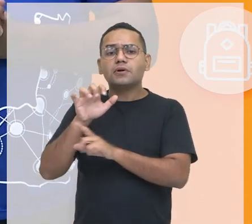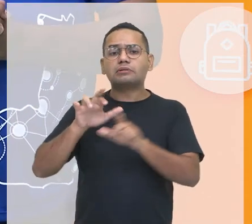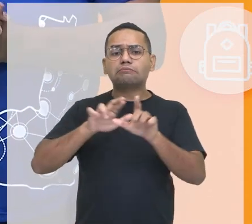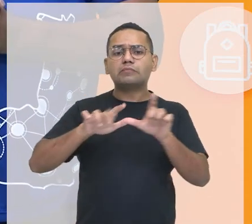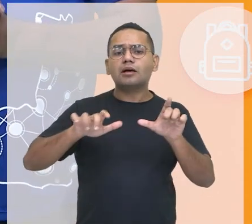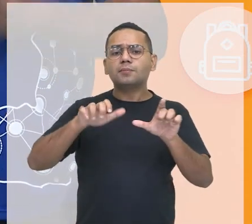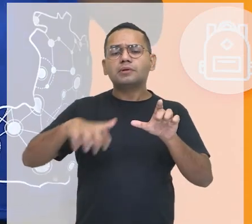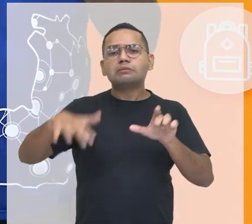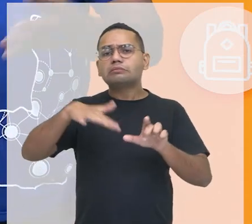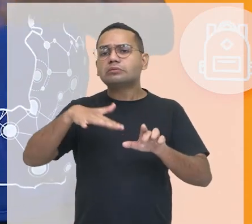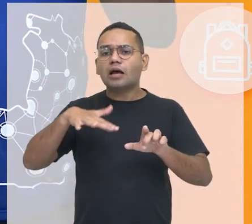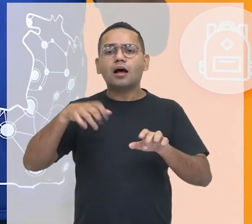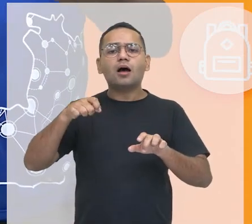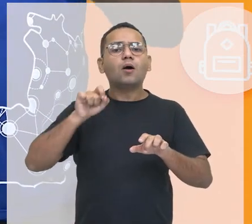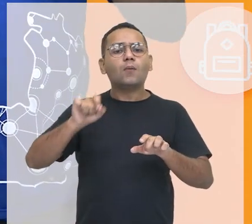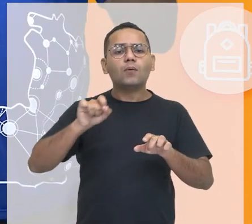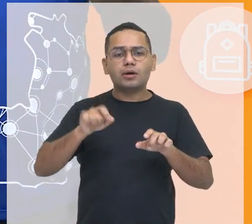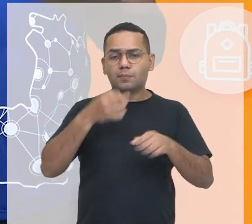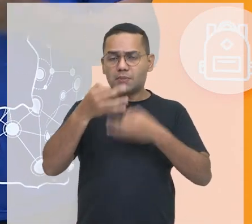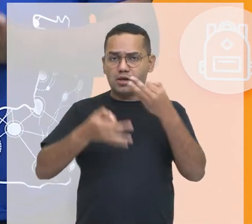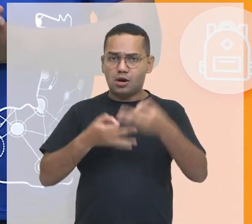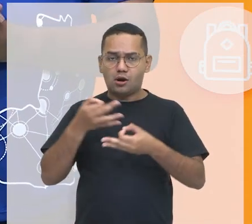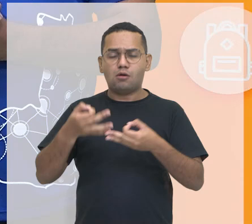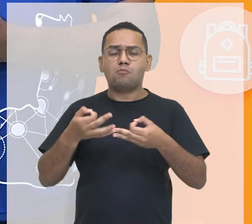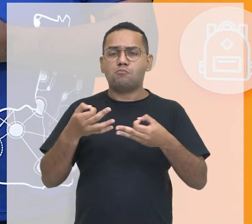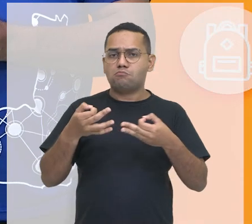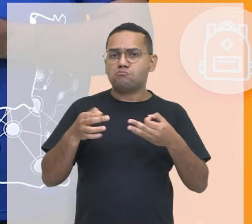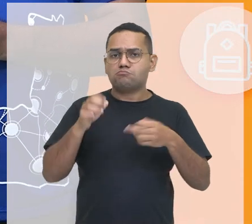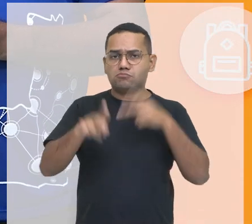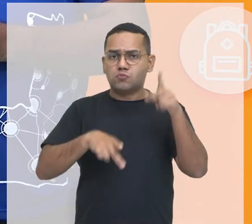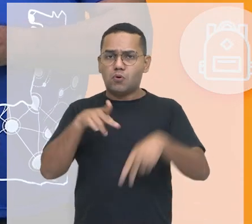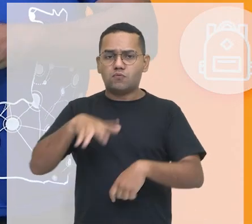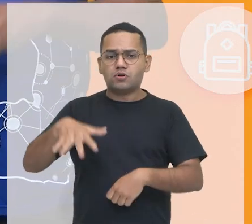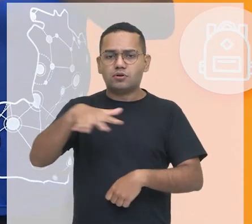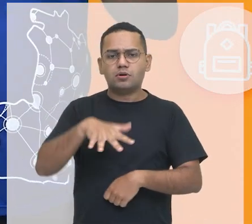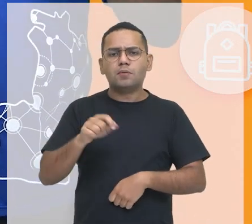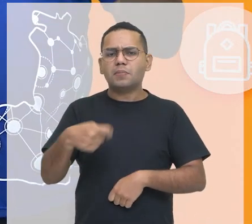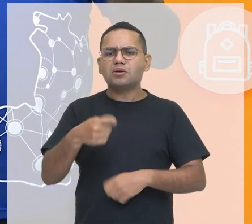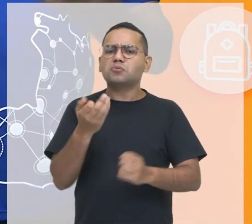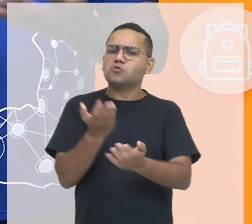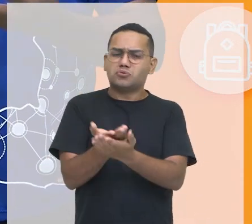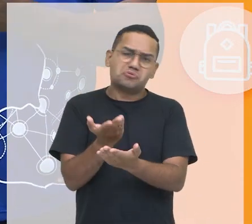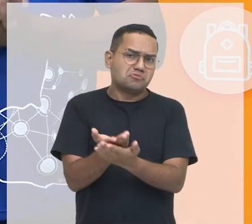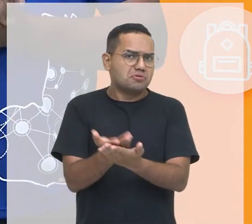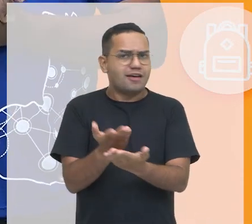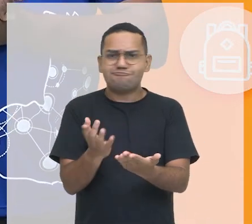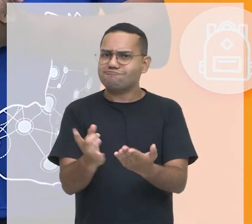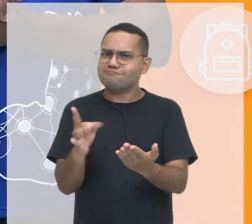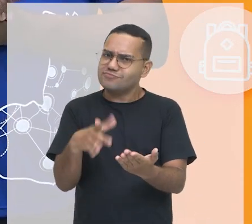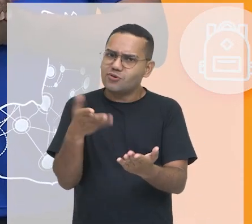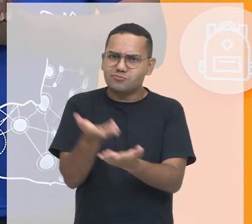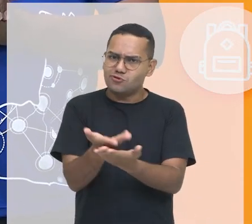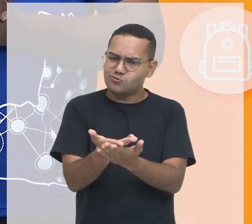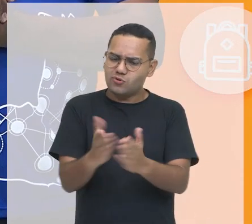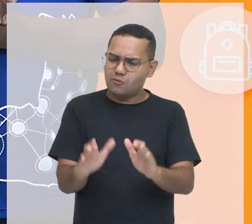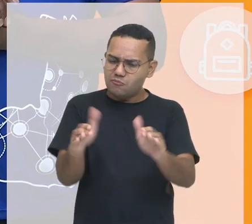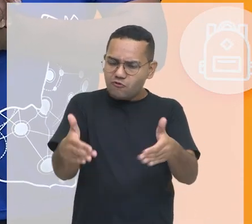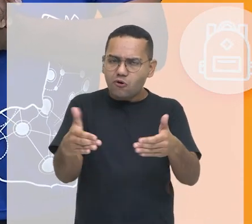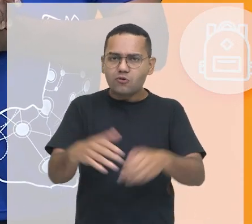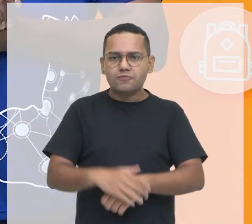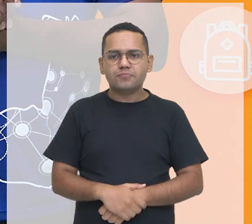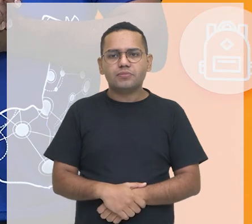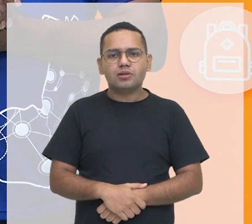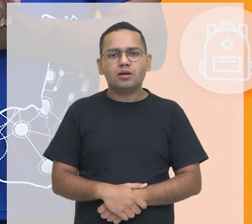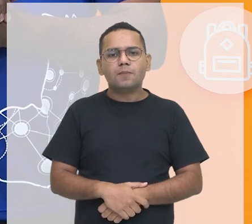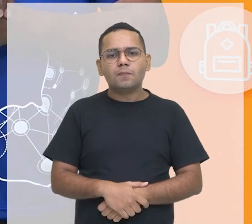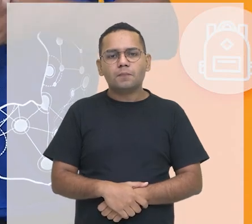estudar. Estudar, estudar, estudar. Os casos, né, para que a gente possa, então, ir cada vez mais conhecendo